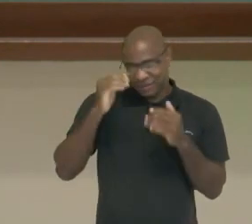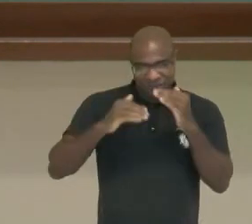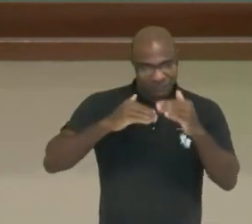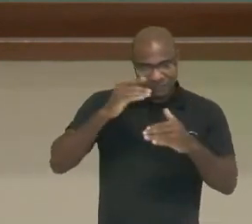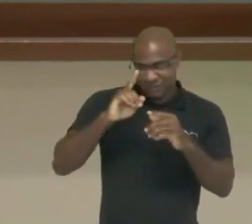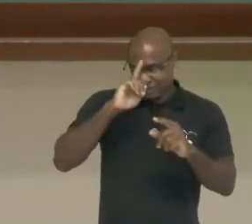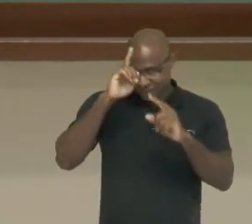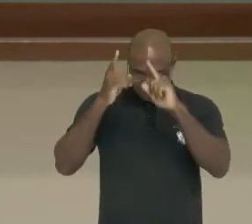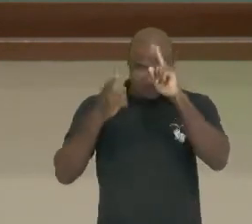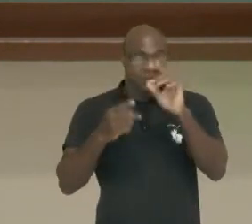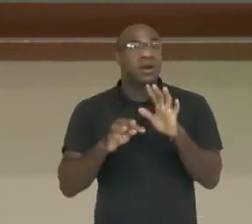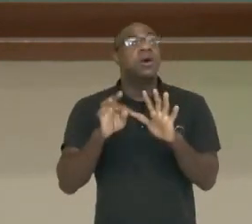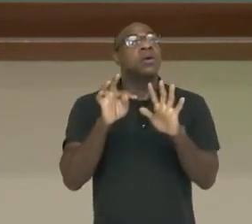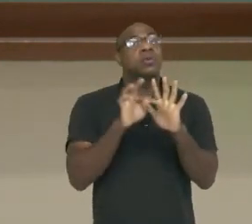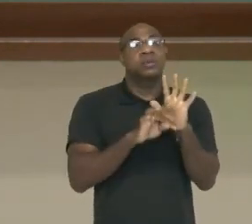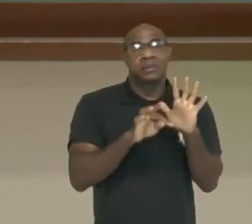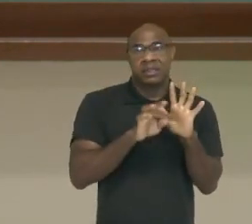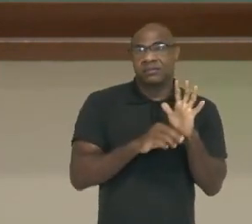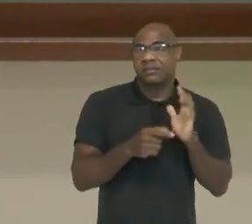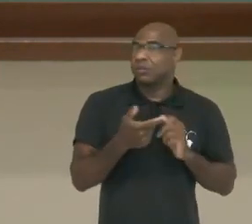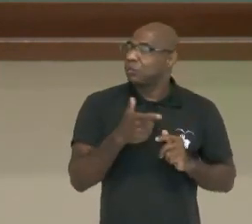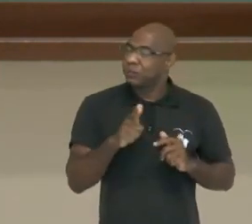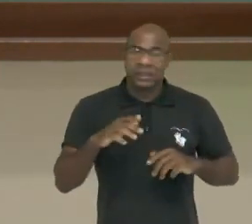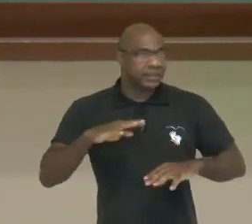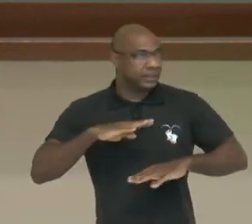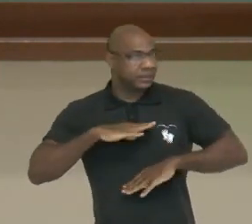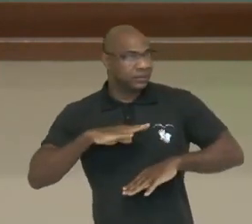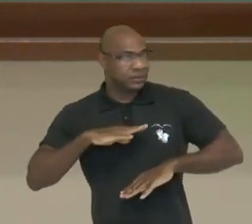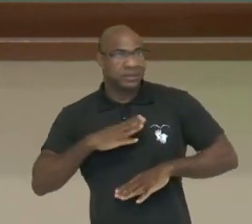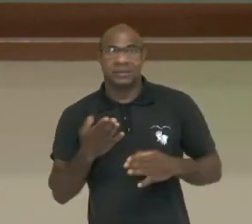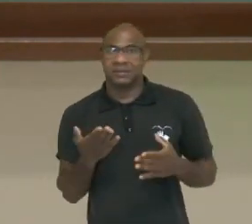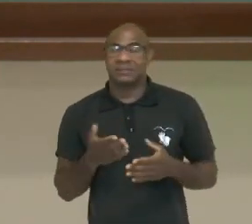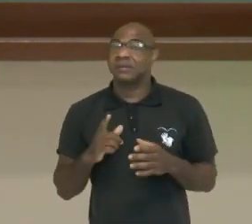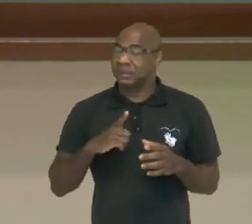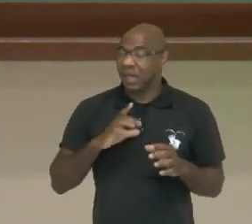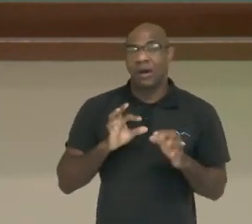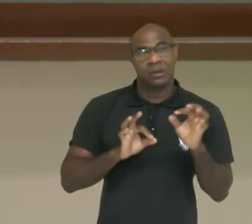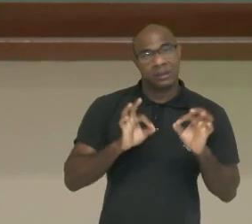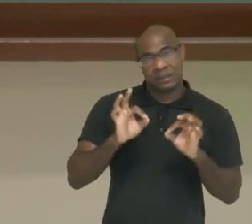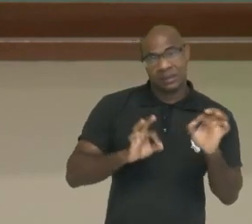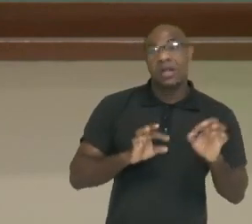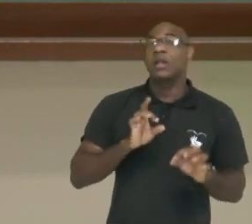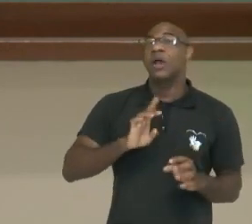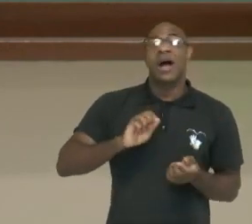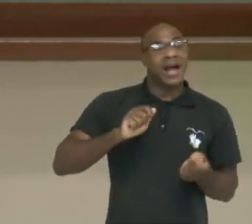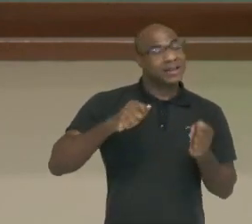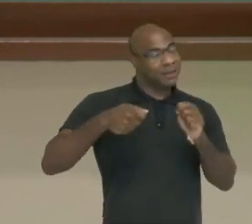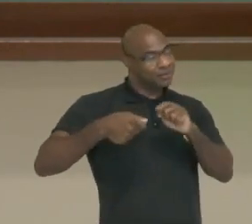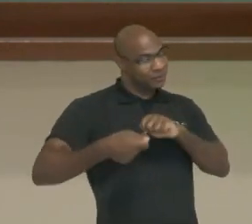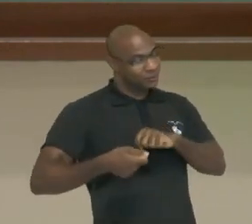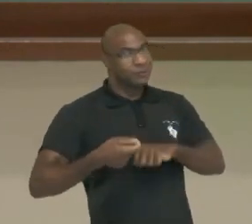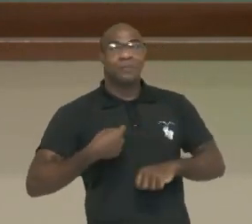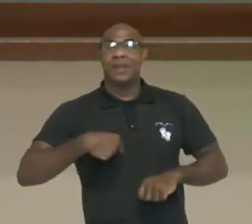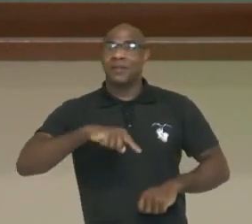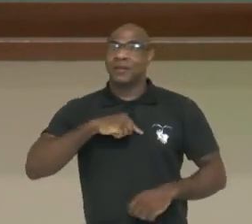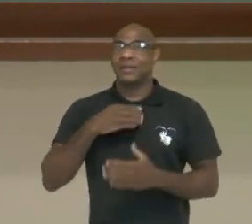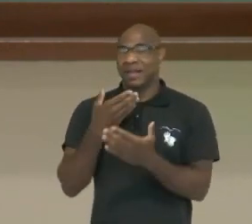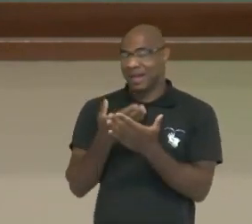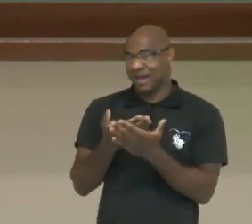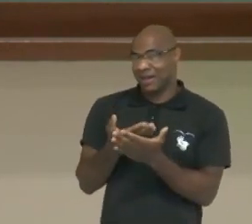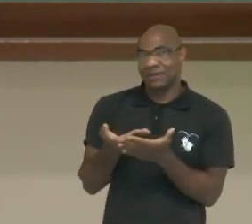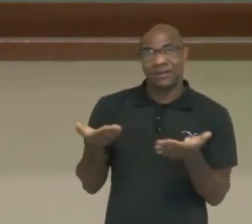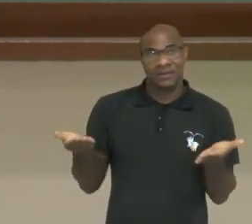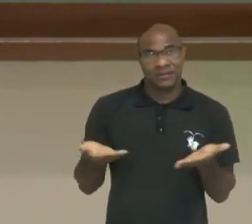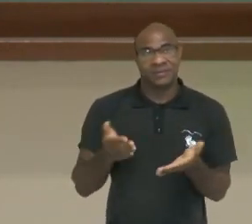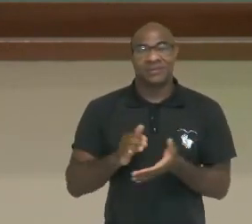texto original não tem essa situação, ele está lá bonitinho, organizado. Aqui foi adaptado para a nossa aula.